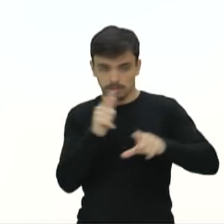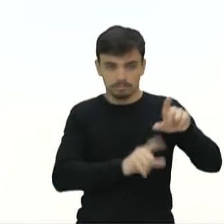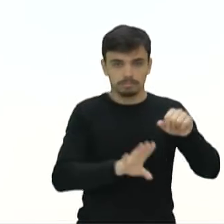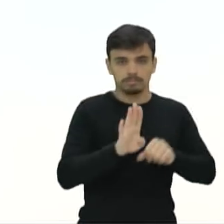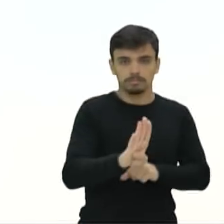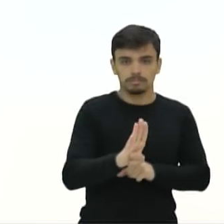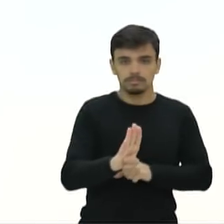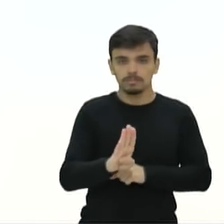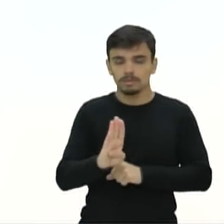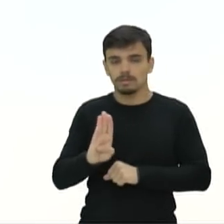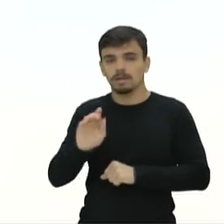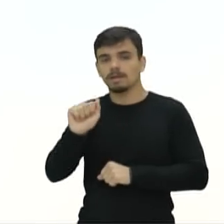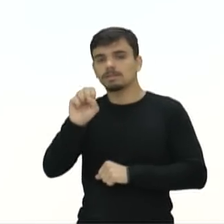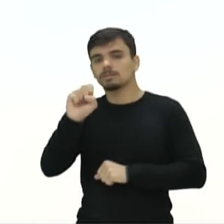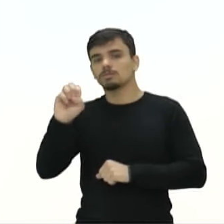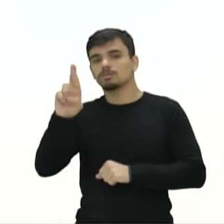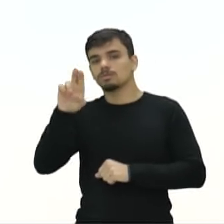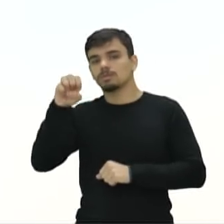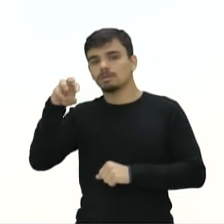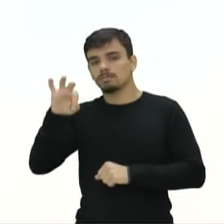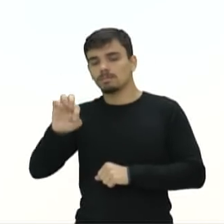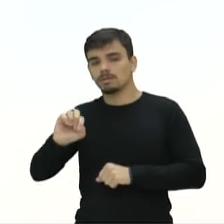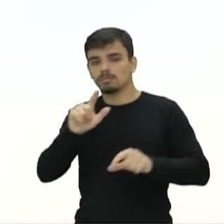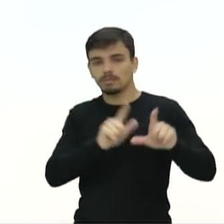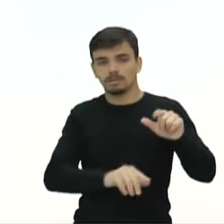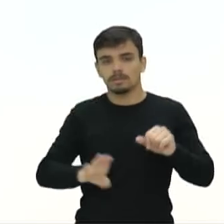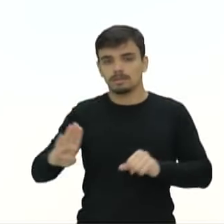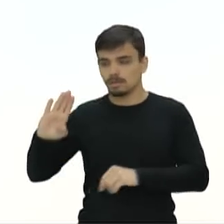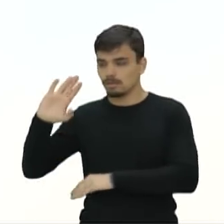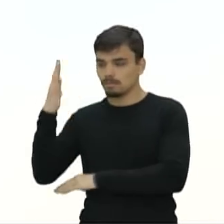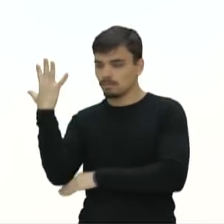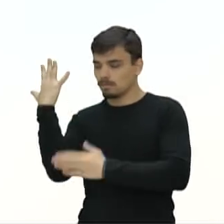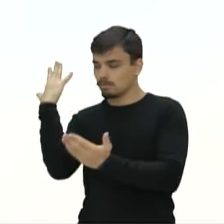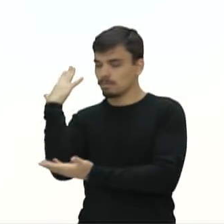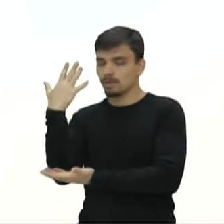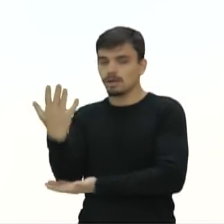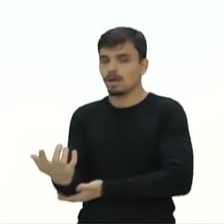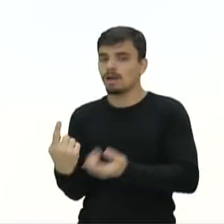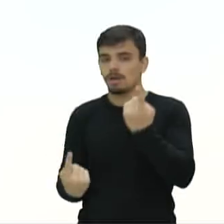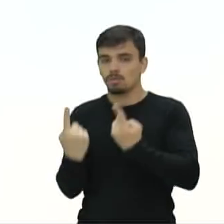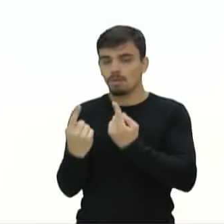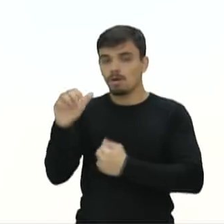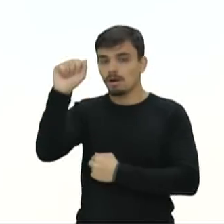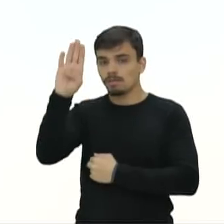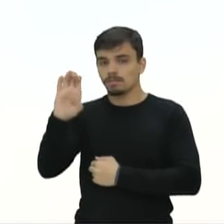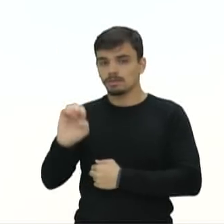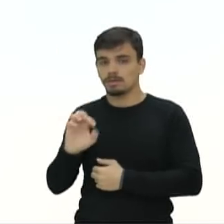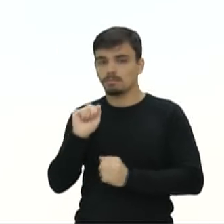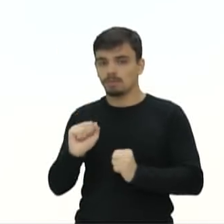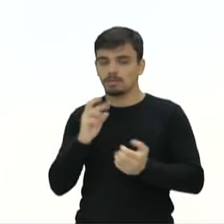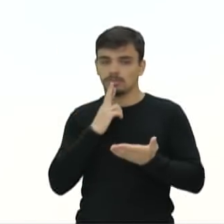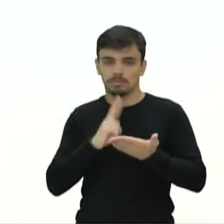B, assoreamento. Ou letra C, desmatamento? Letra A, letra B ou letra C? Vai lá!